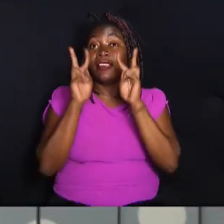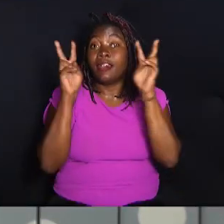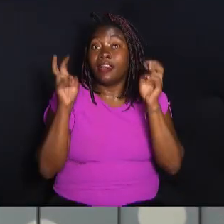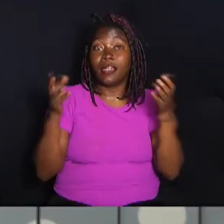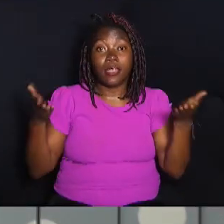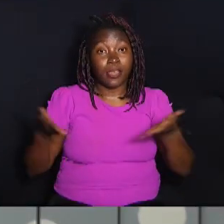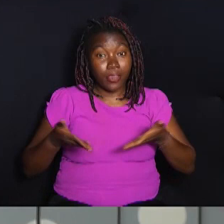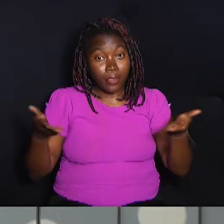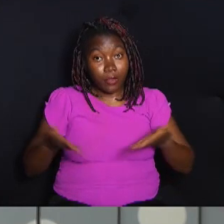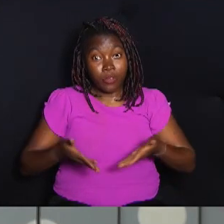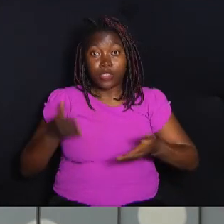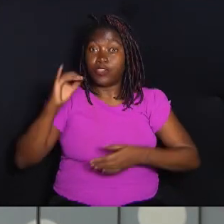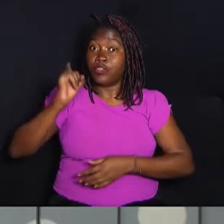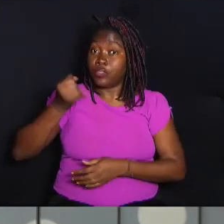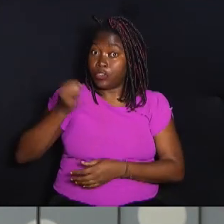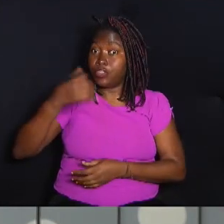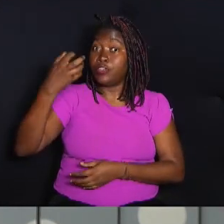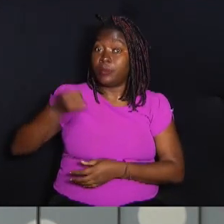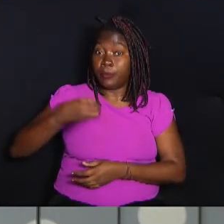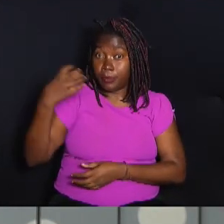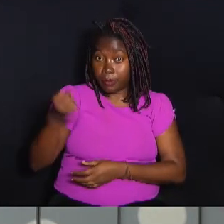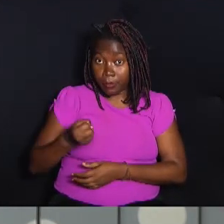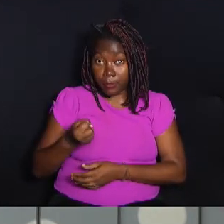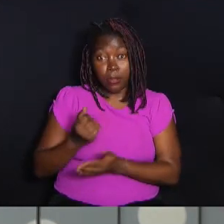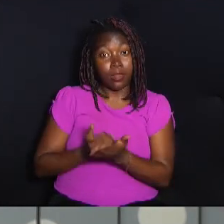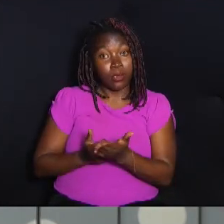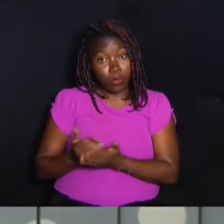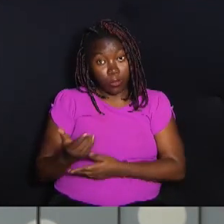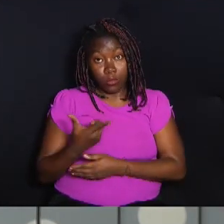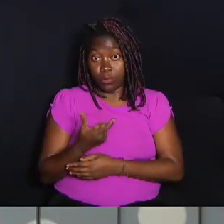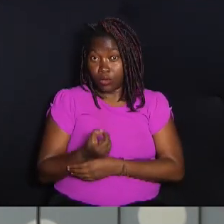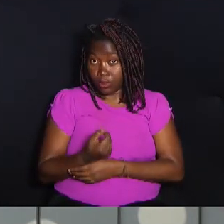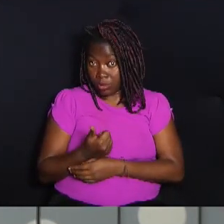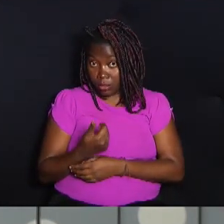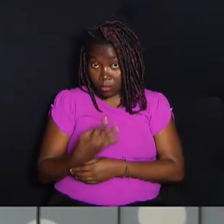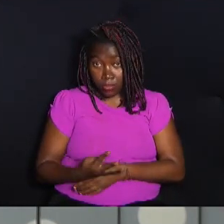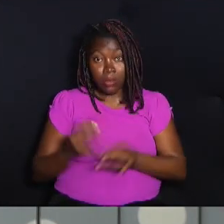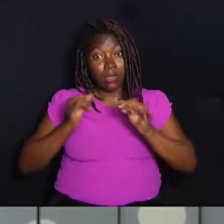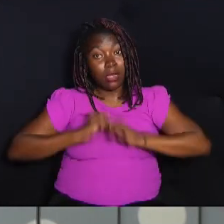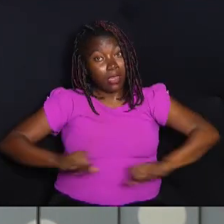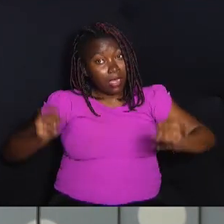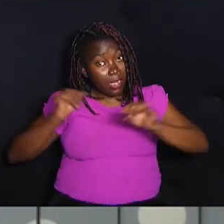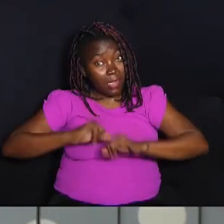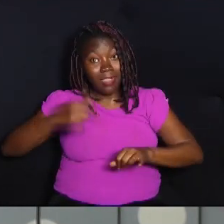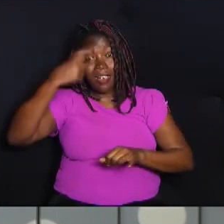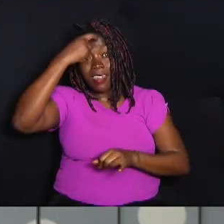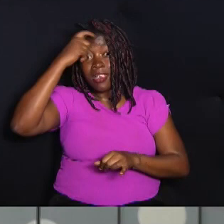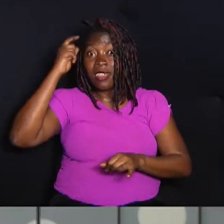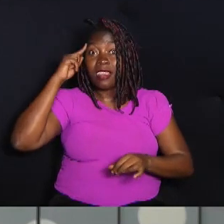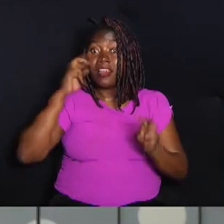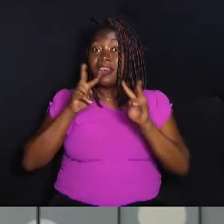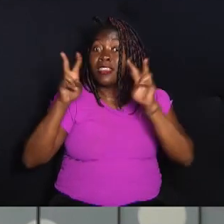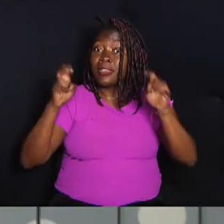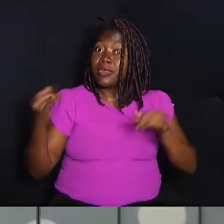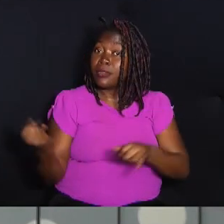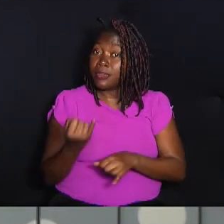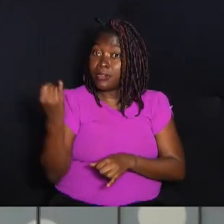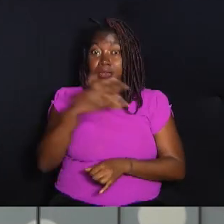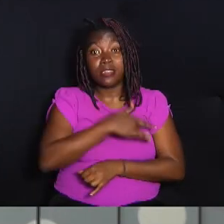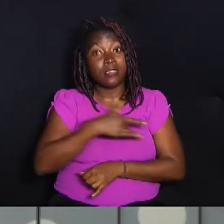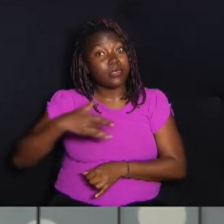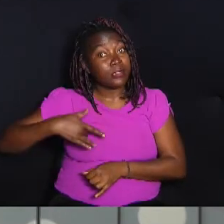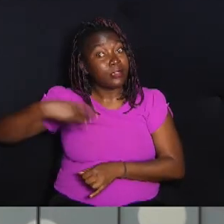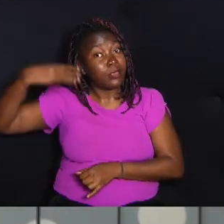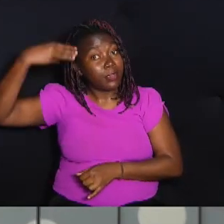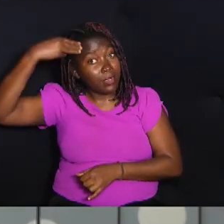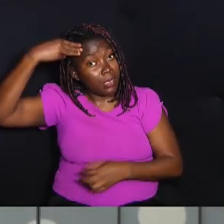é o Janeiro Branco. Desde 2014, a campanha conscientiza sobre a importância da saúde mental